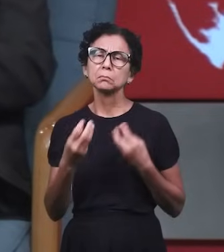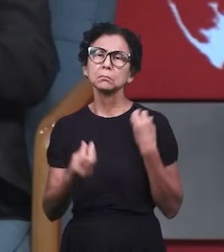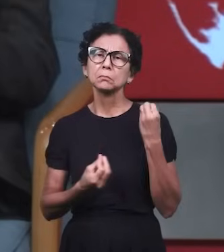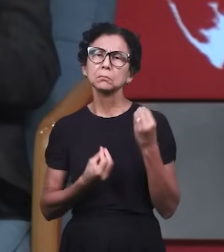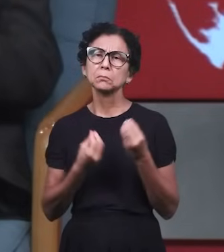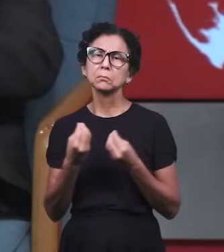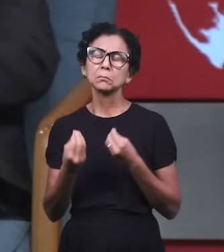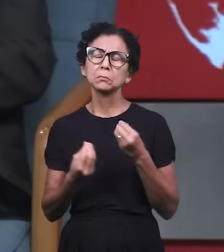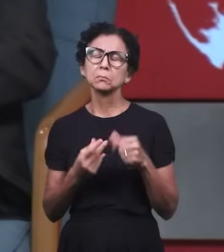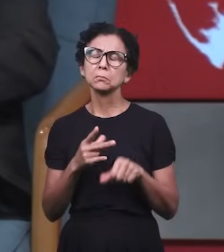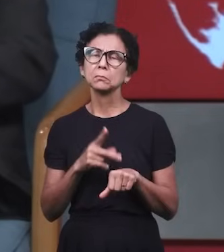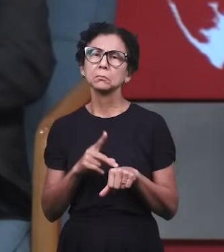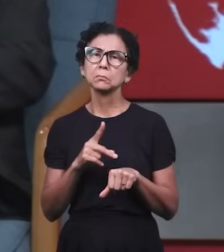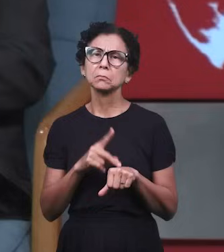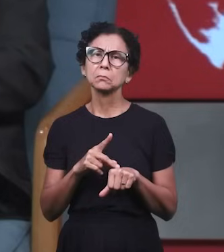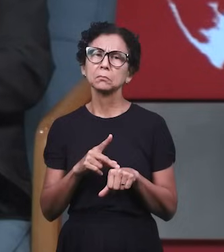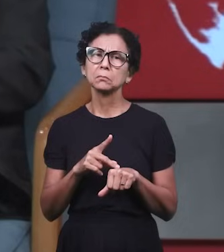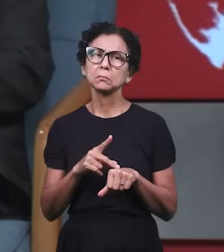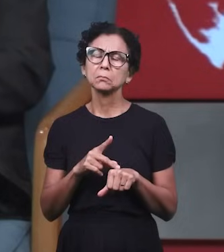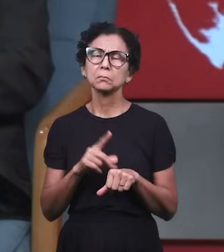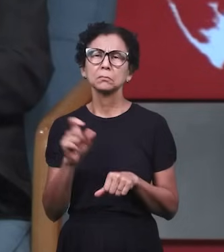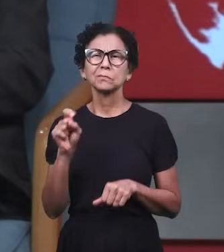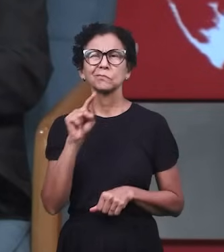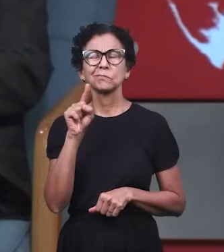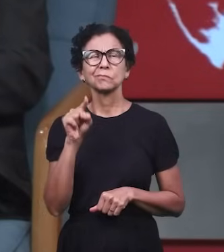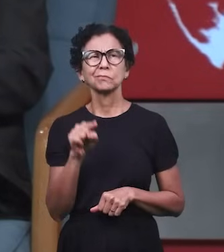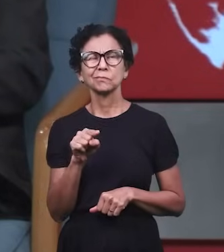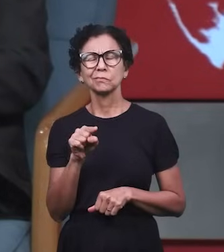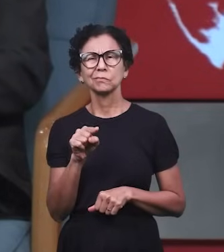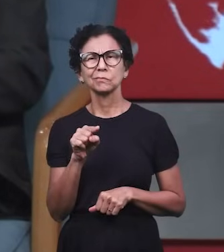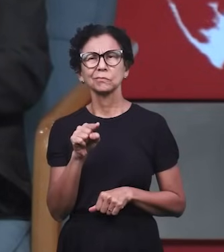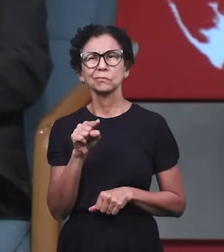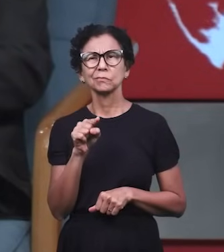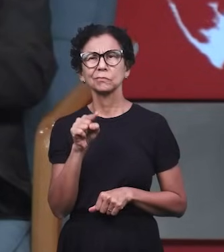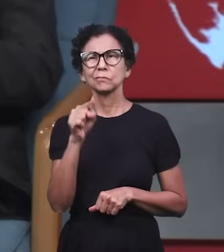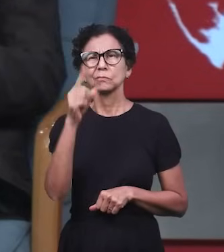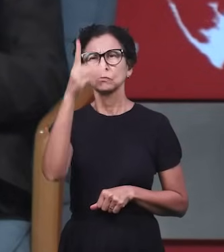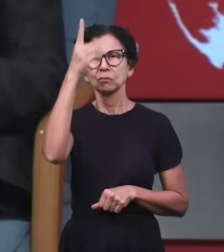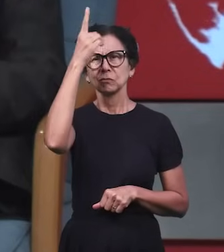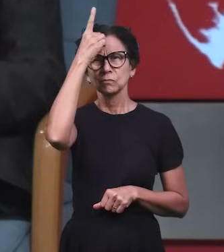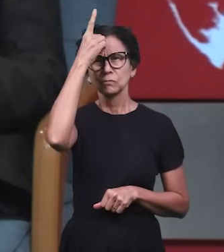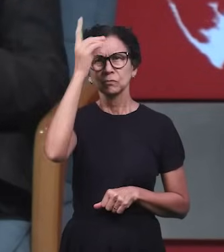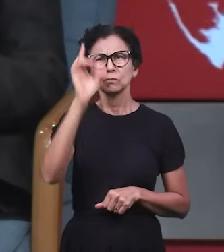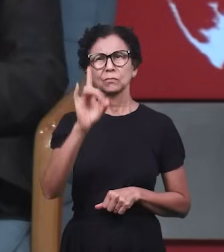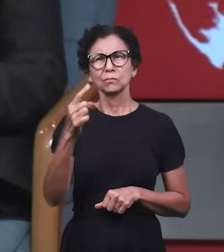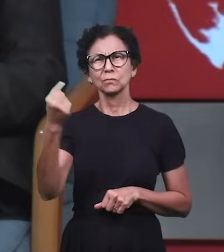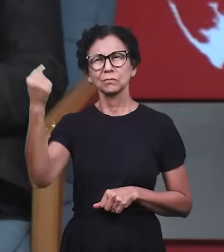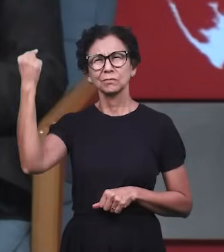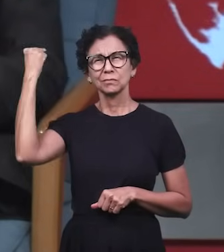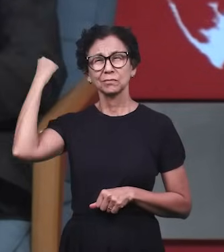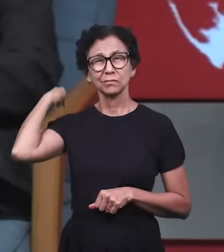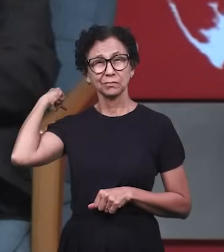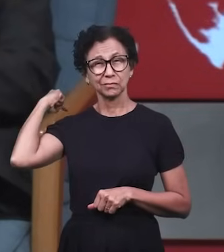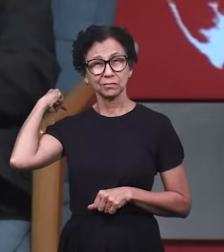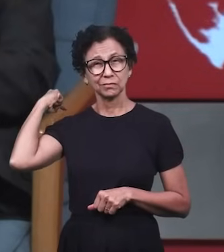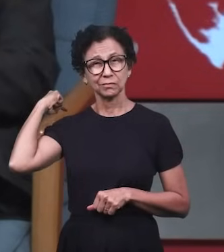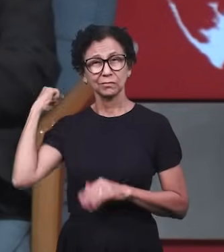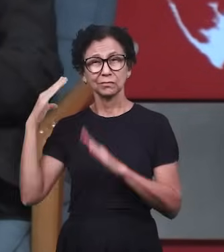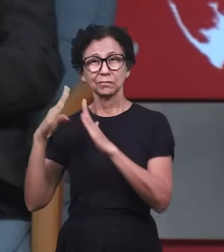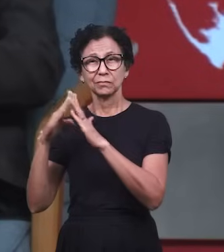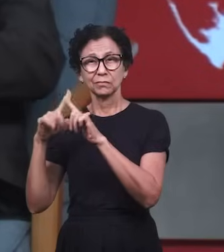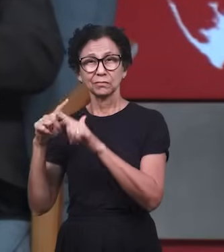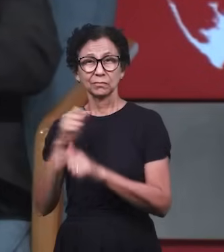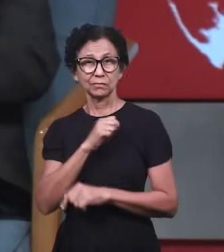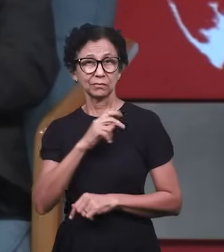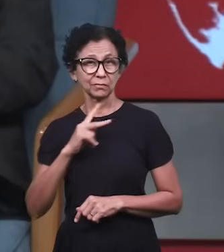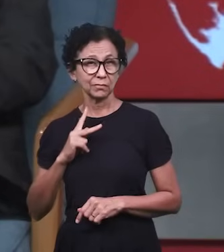hoje? Será que os dons espirituais foram só para a igreja primitiva?